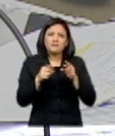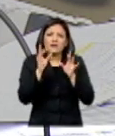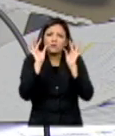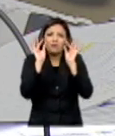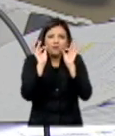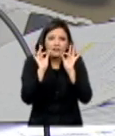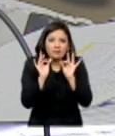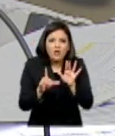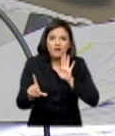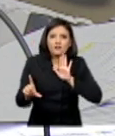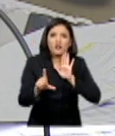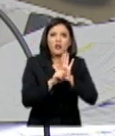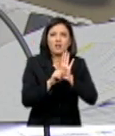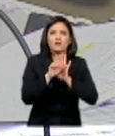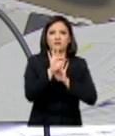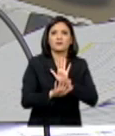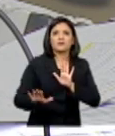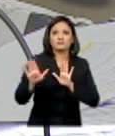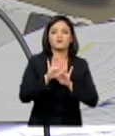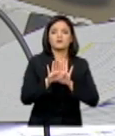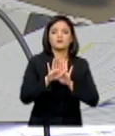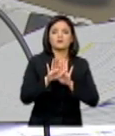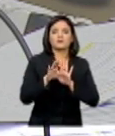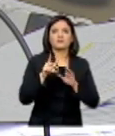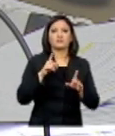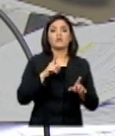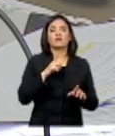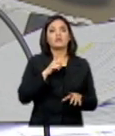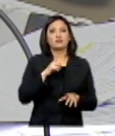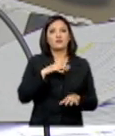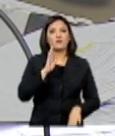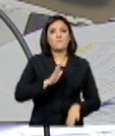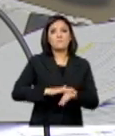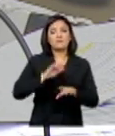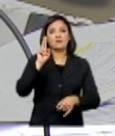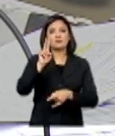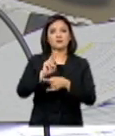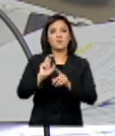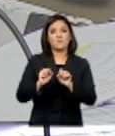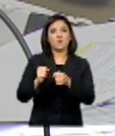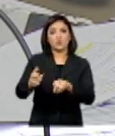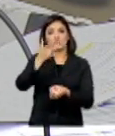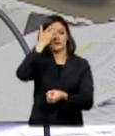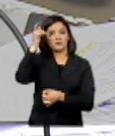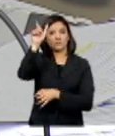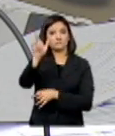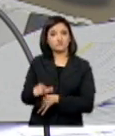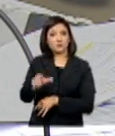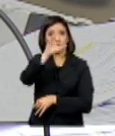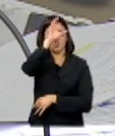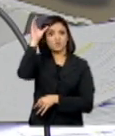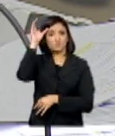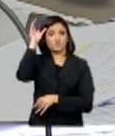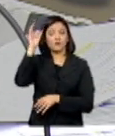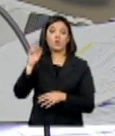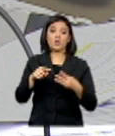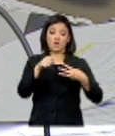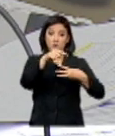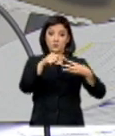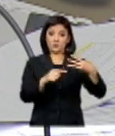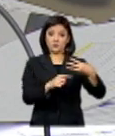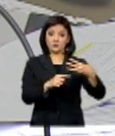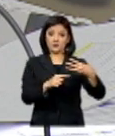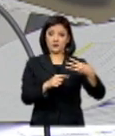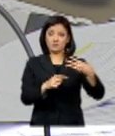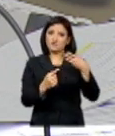federal permitir uma maior proteção ao consumidor e nesses três casos uma muito